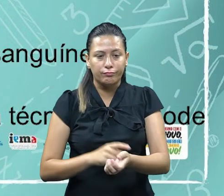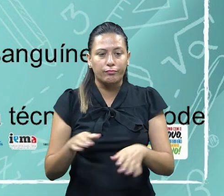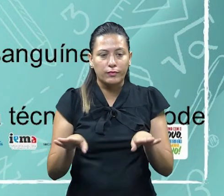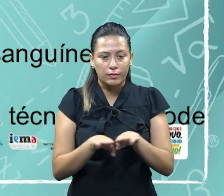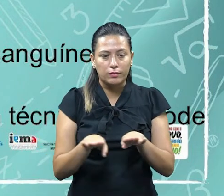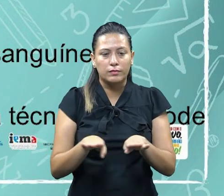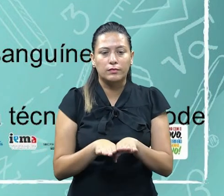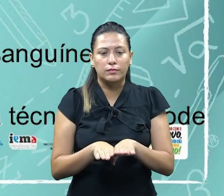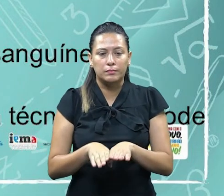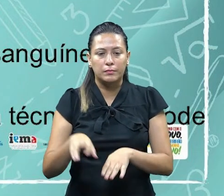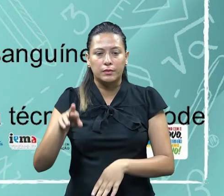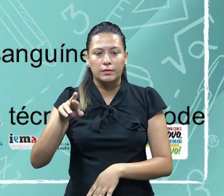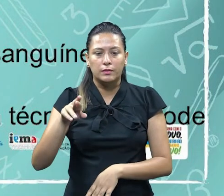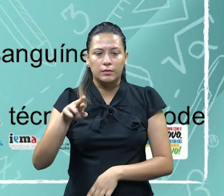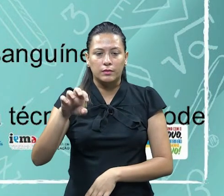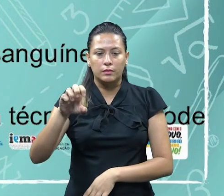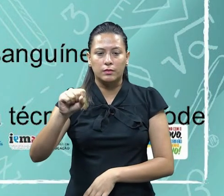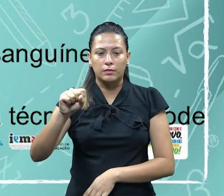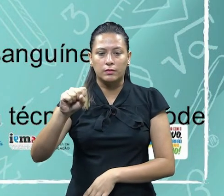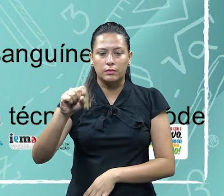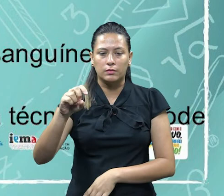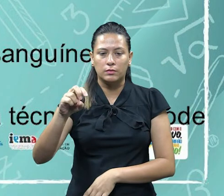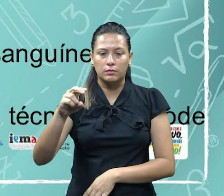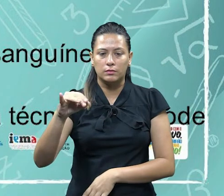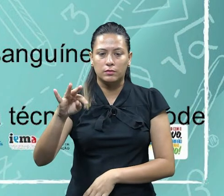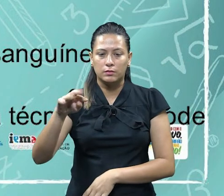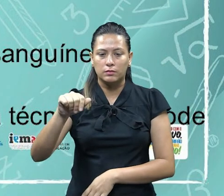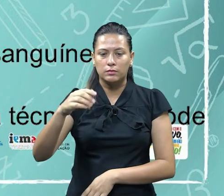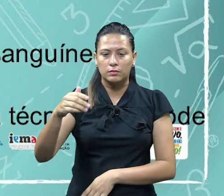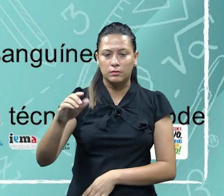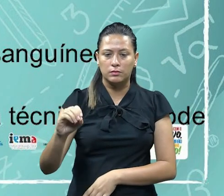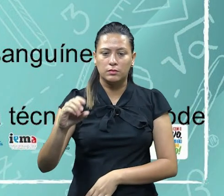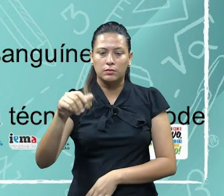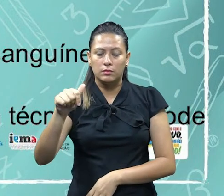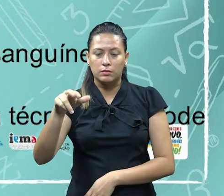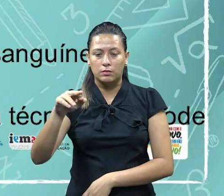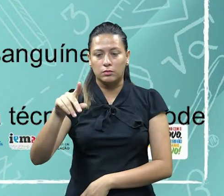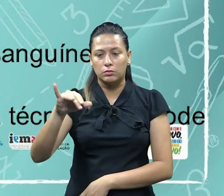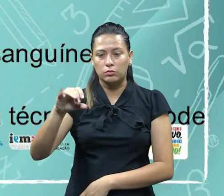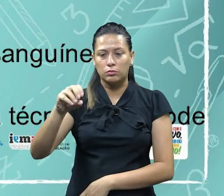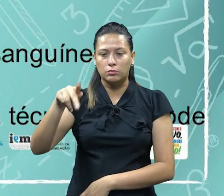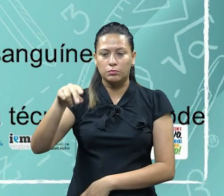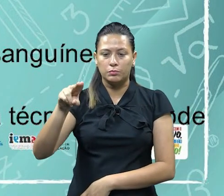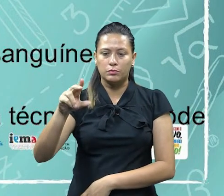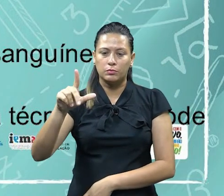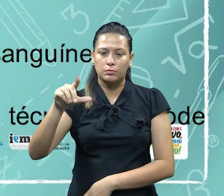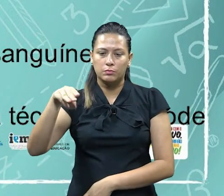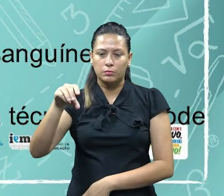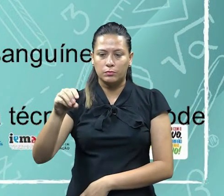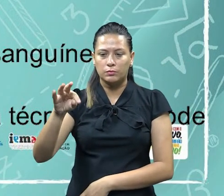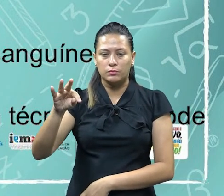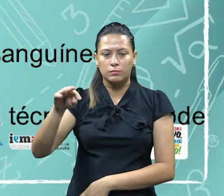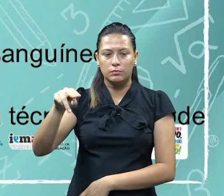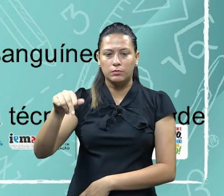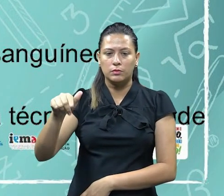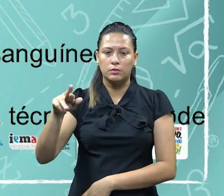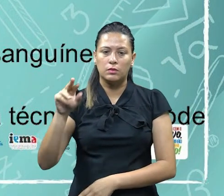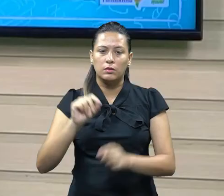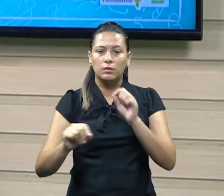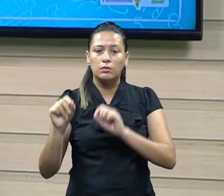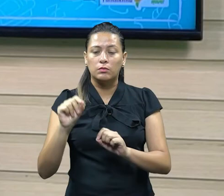cardiopulmonar. É uma técnica que pode ser utilizada por qualquer pessoa. Então, a massagem cardíaca é para